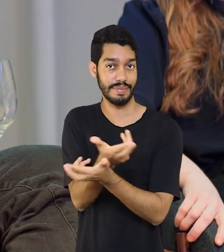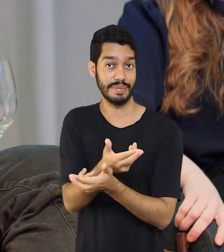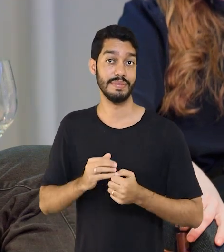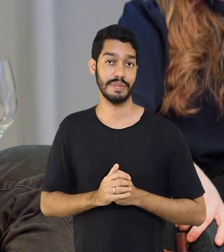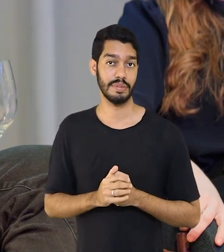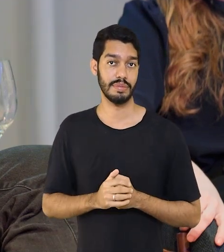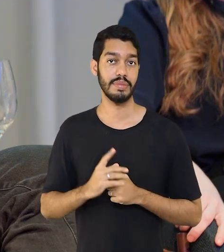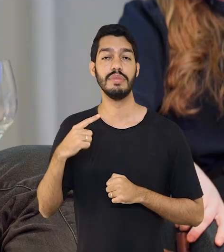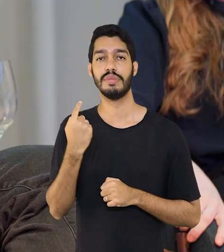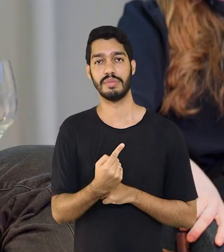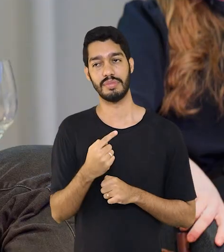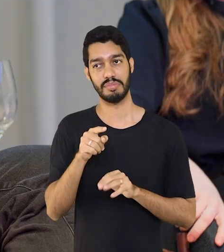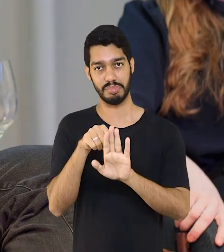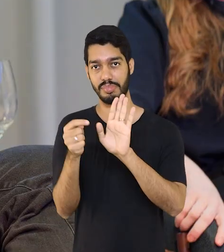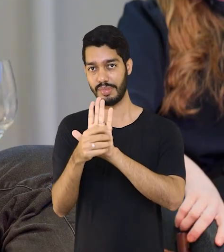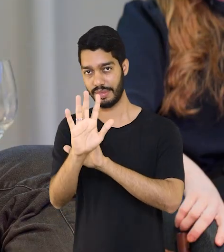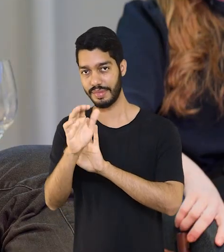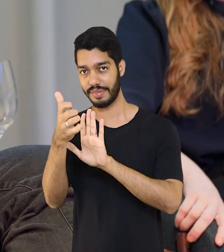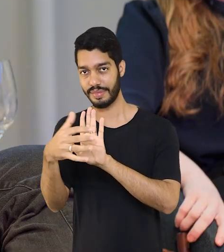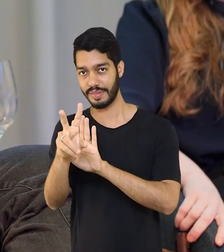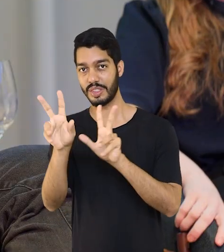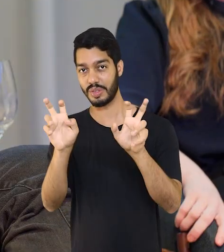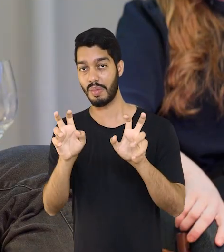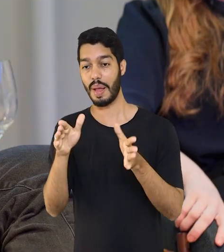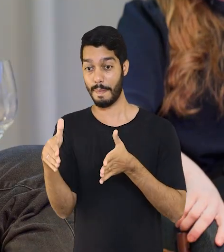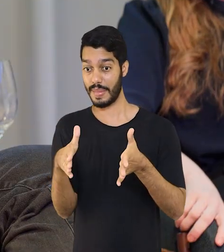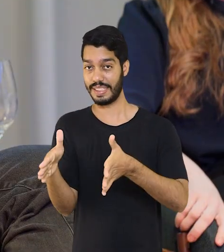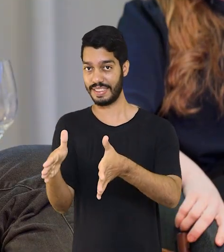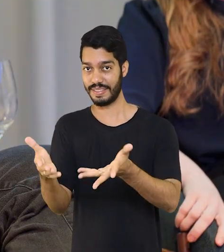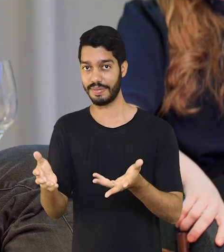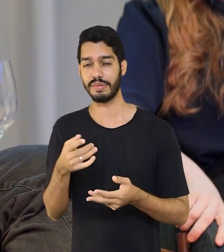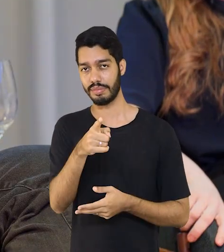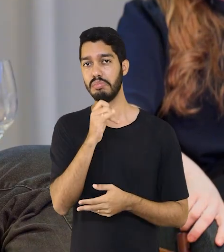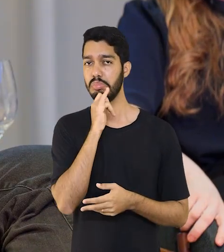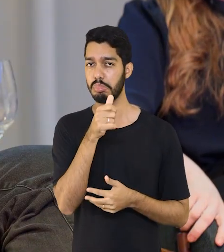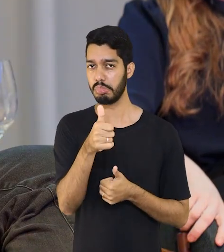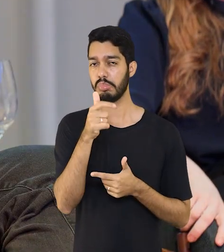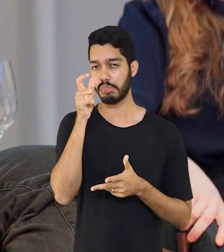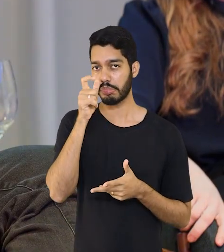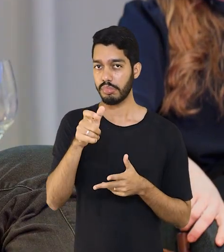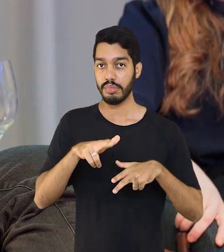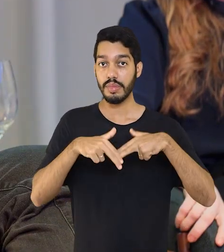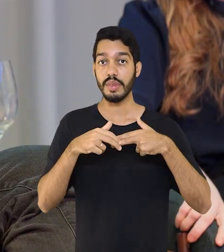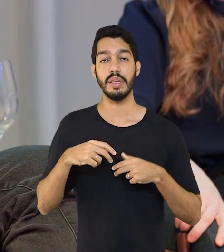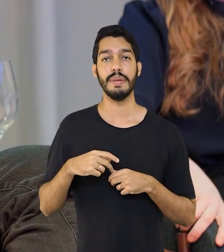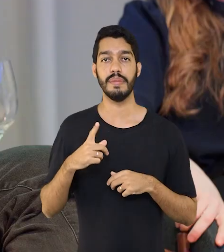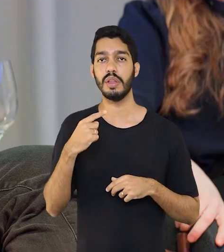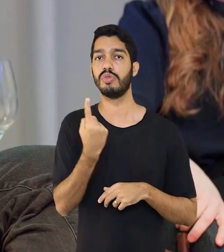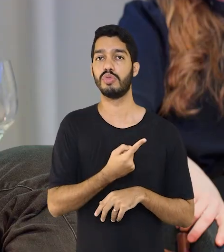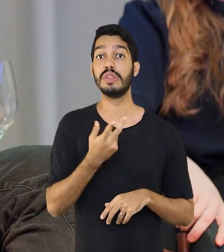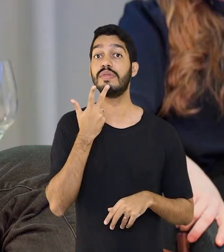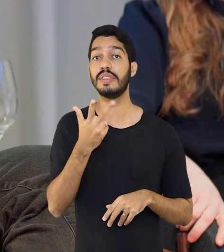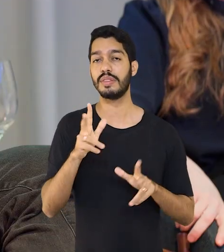e aí, antes de chegar na parte metafórica, já falando sobre a pista, achei um exemplo muito interessante, porque quando a gente